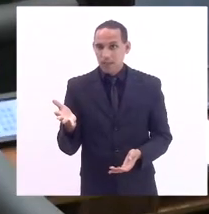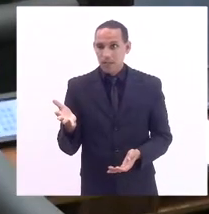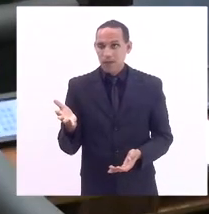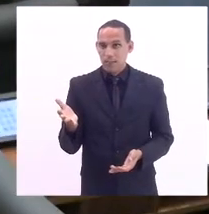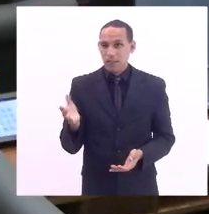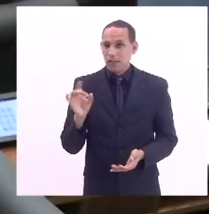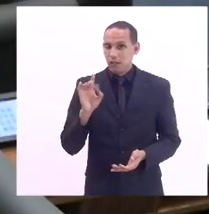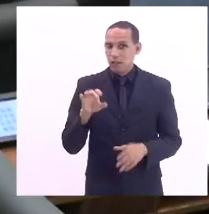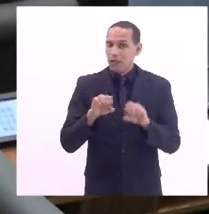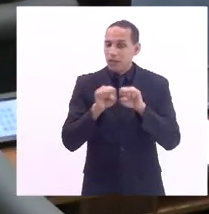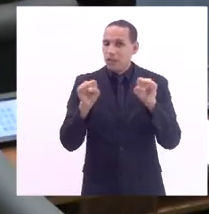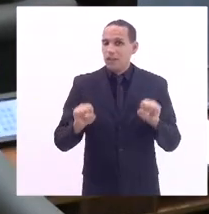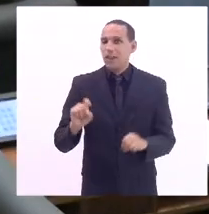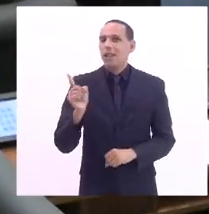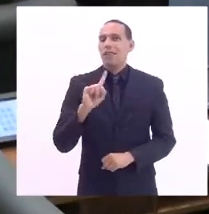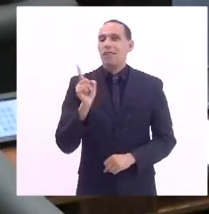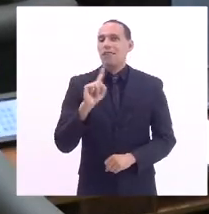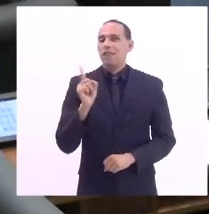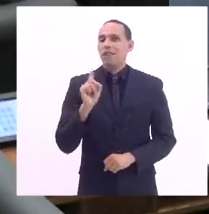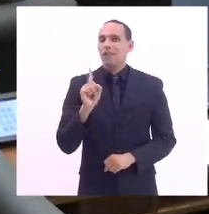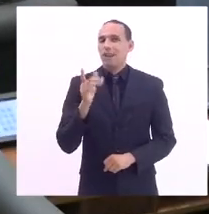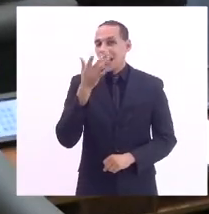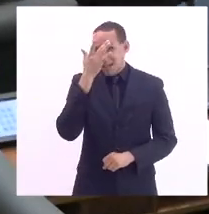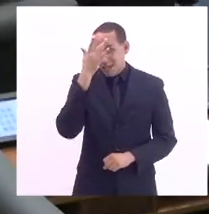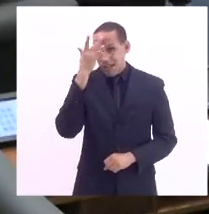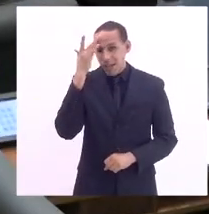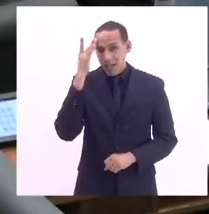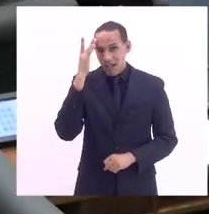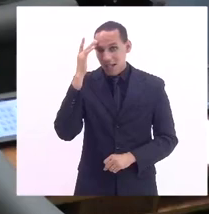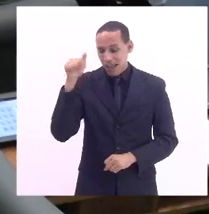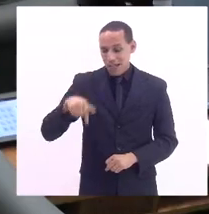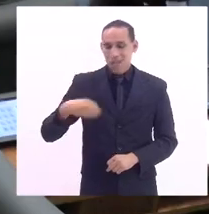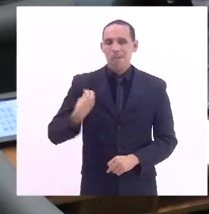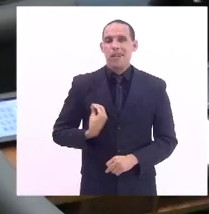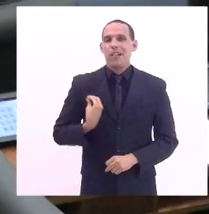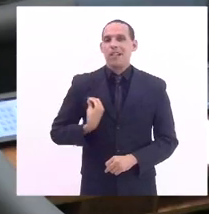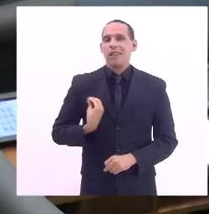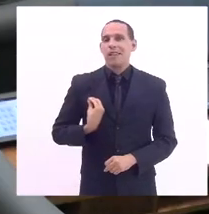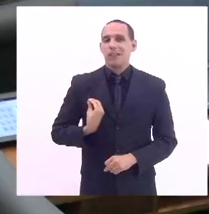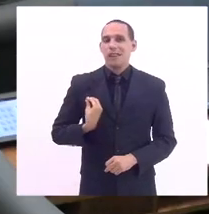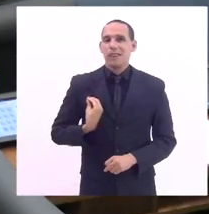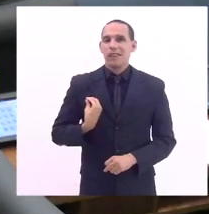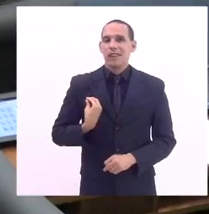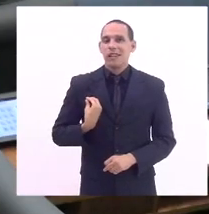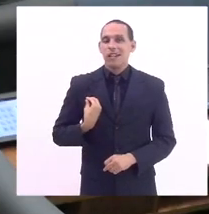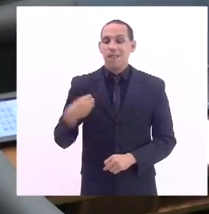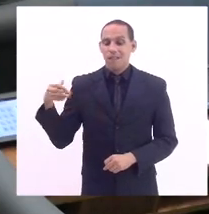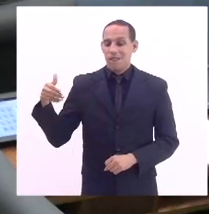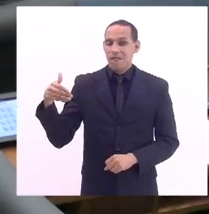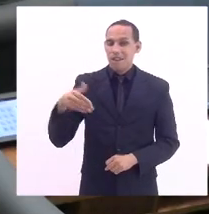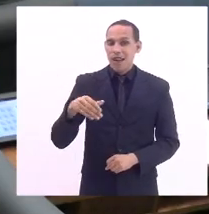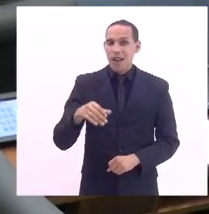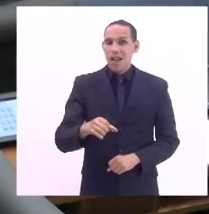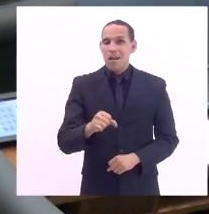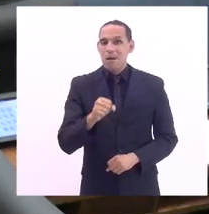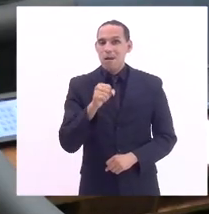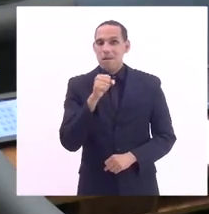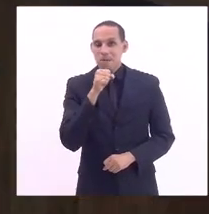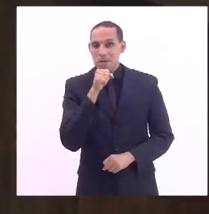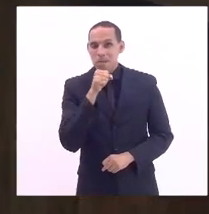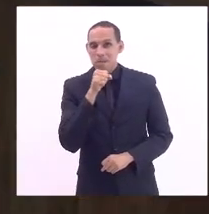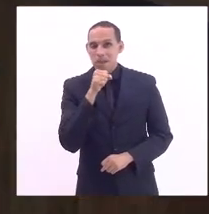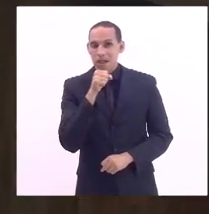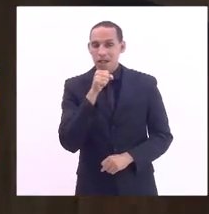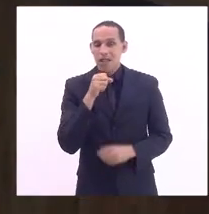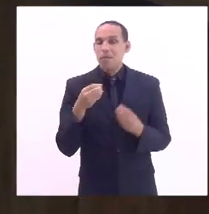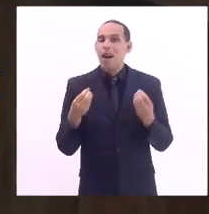Só o sistema, não. A pessoa, se estivesse aqui presente, ela viria aqui no microfone